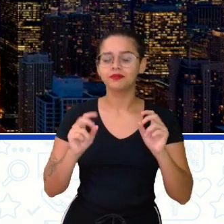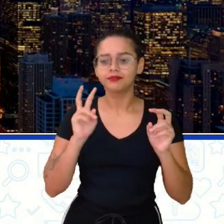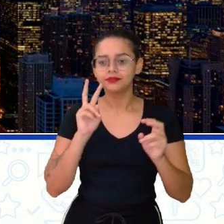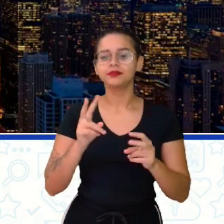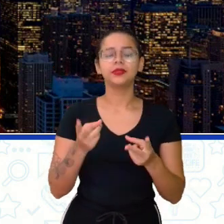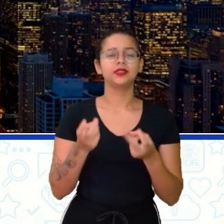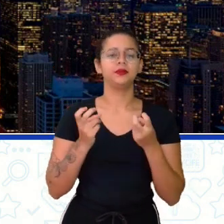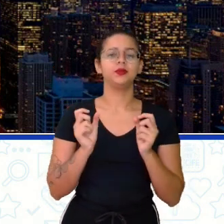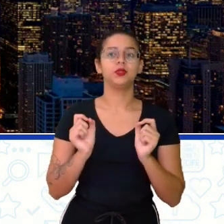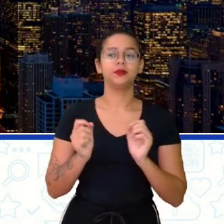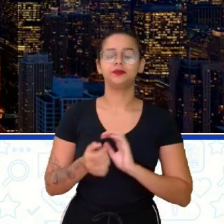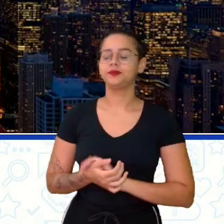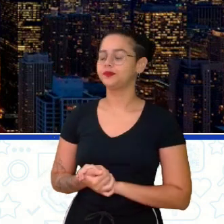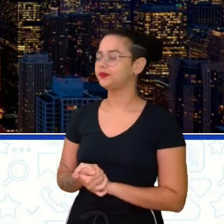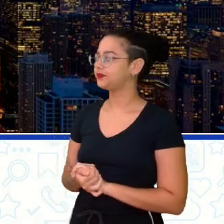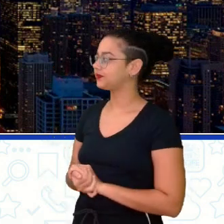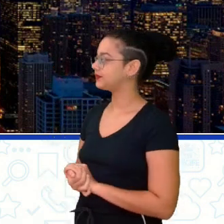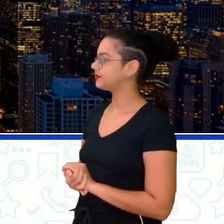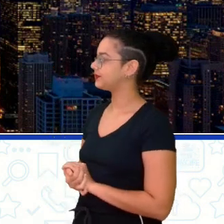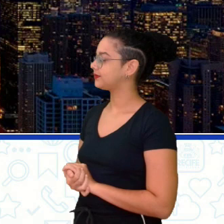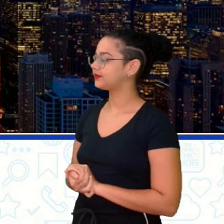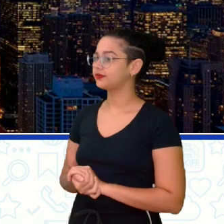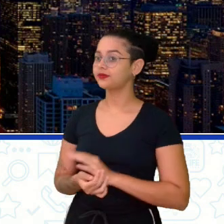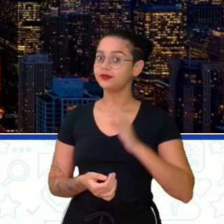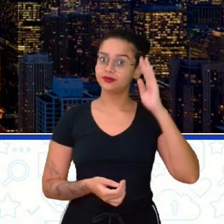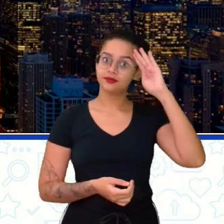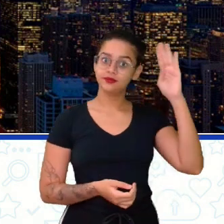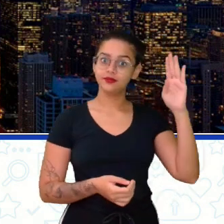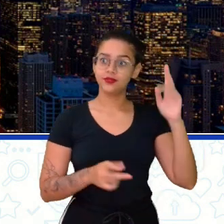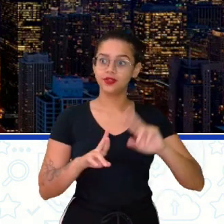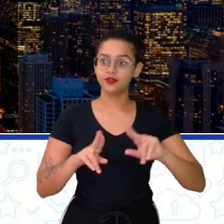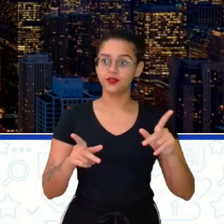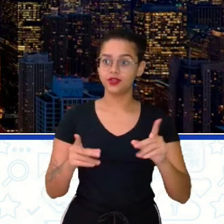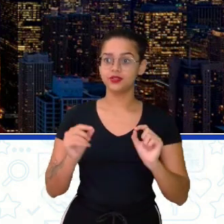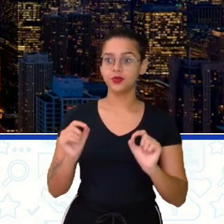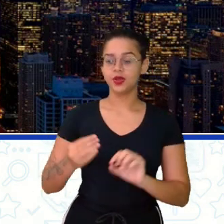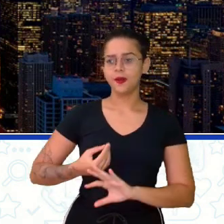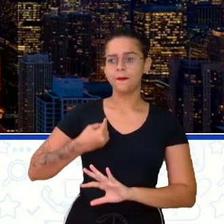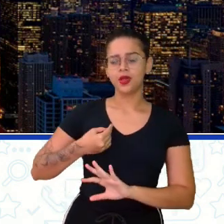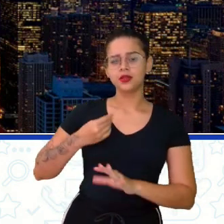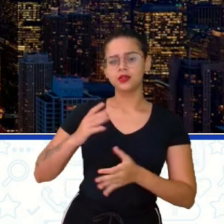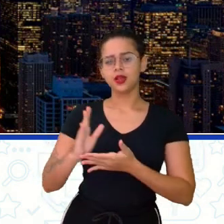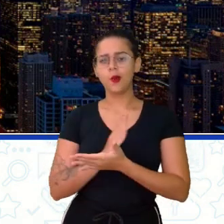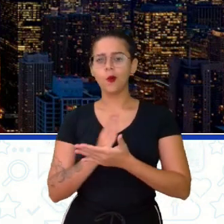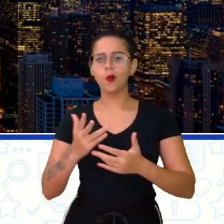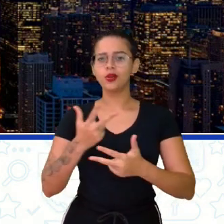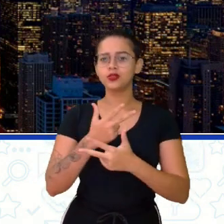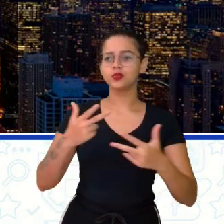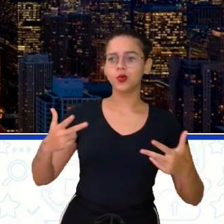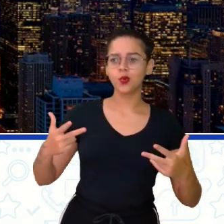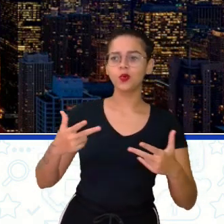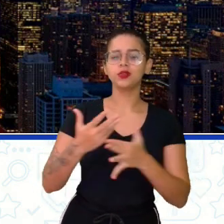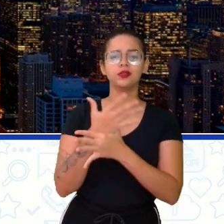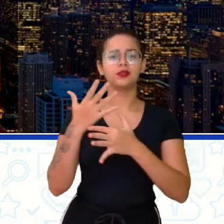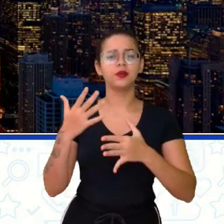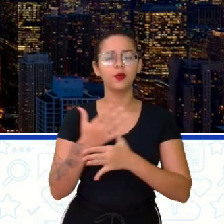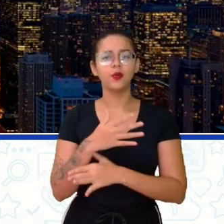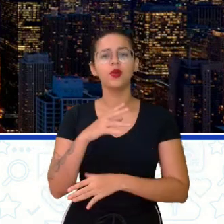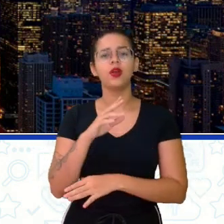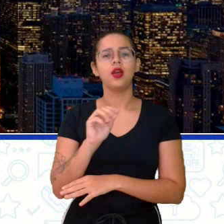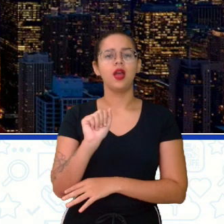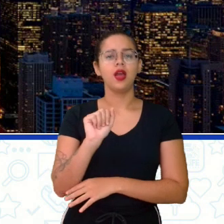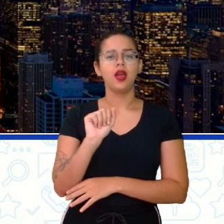olho e viu. Que a principal diferença é a presença, né, de elementos artificiais